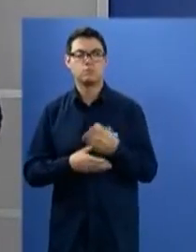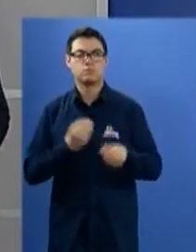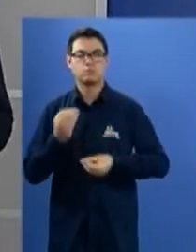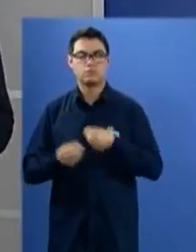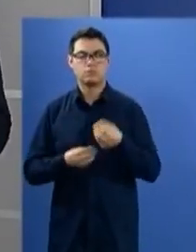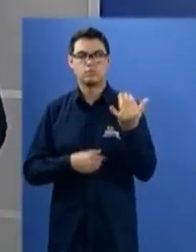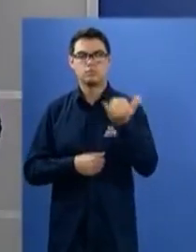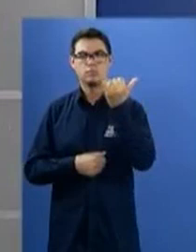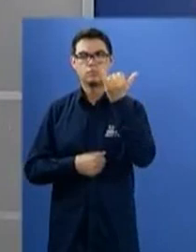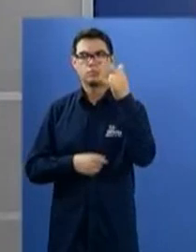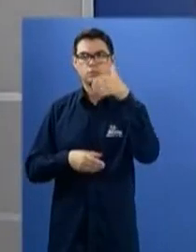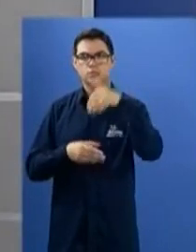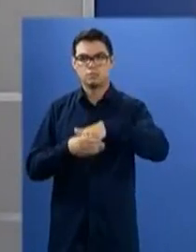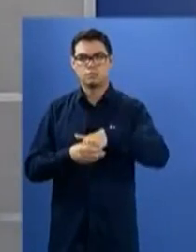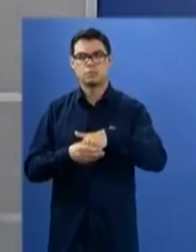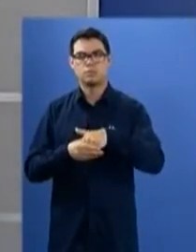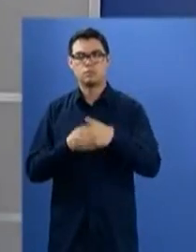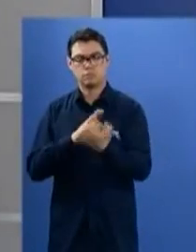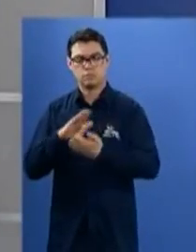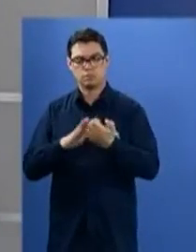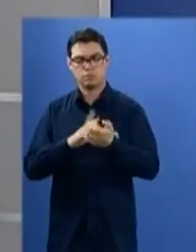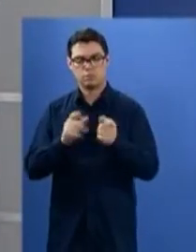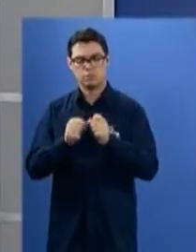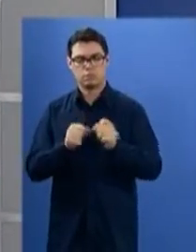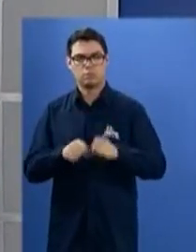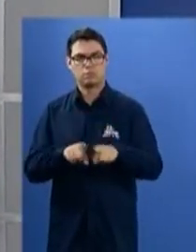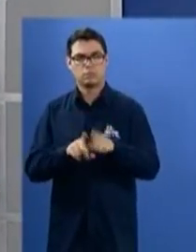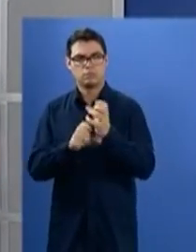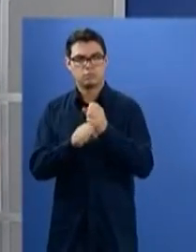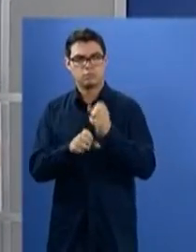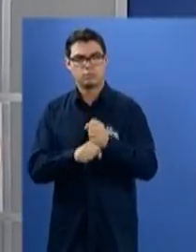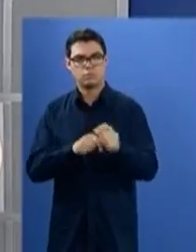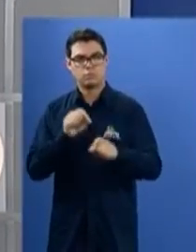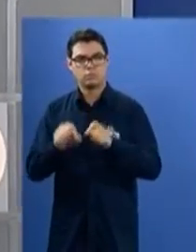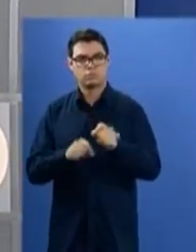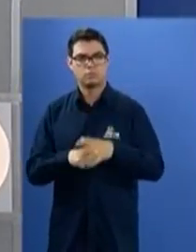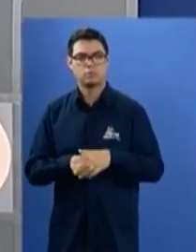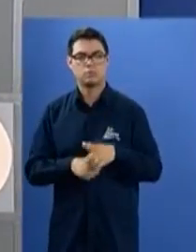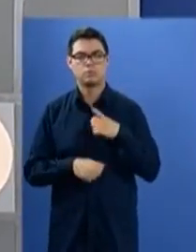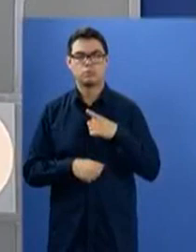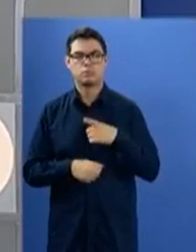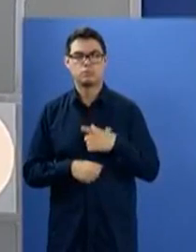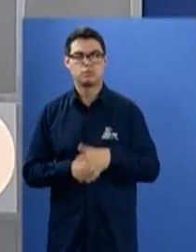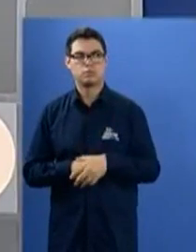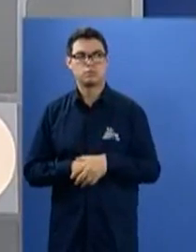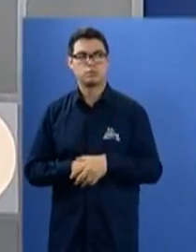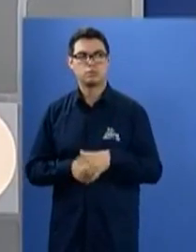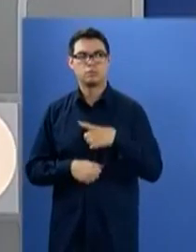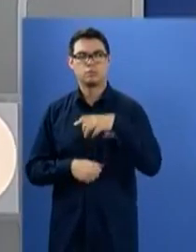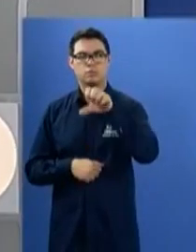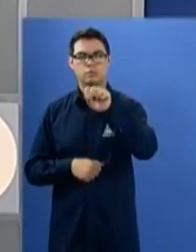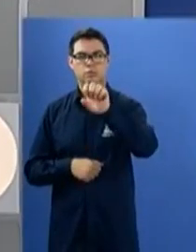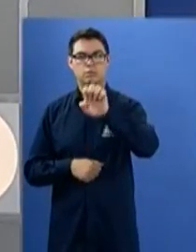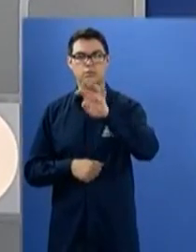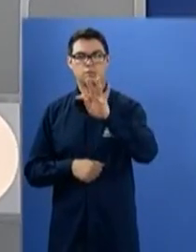ponto importante, dentro desse cálculo de tempos de um processo produtivo, são os